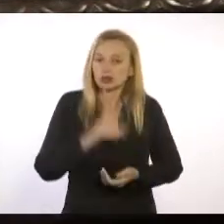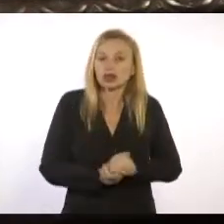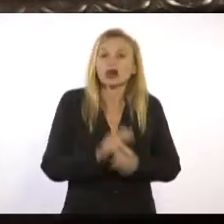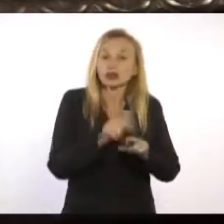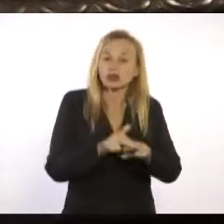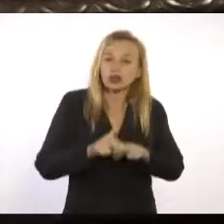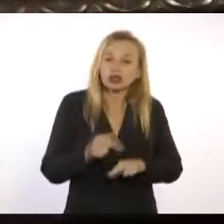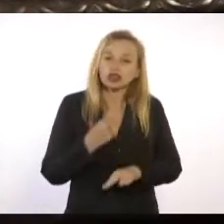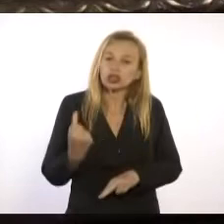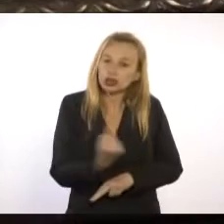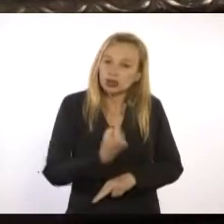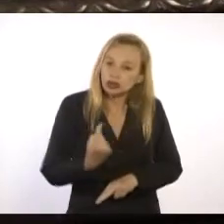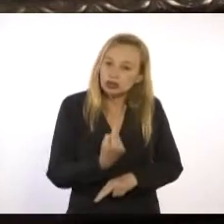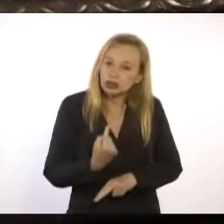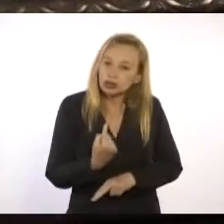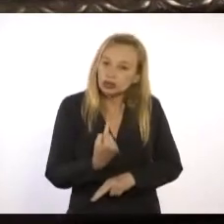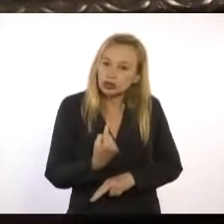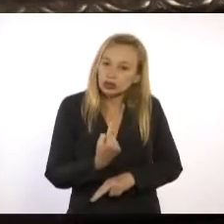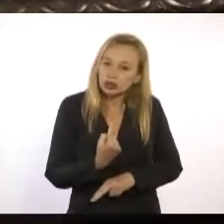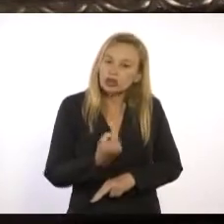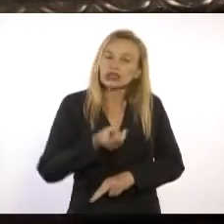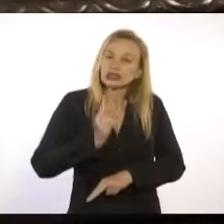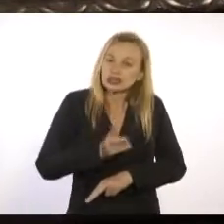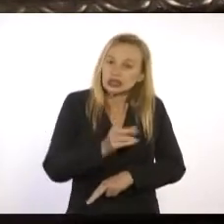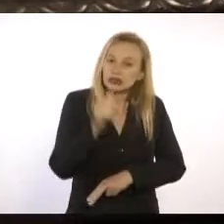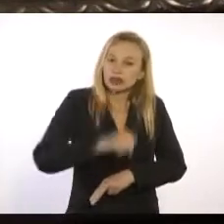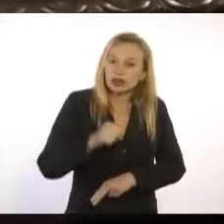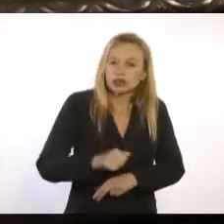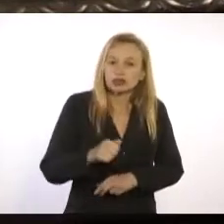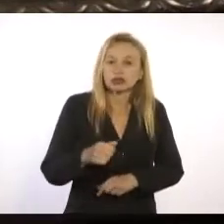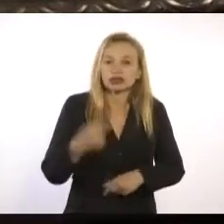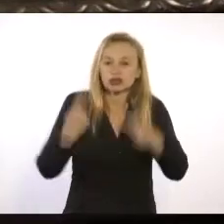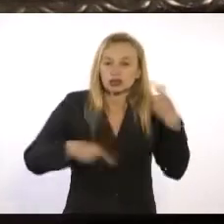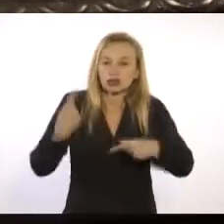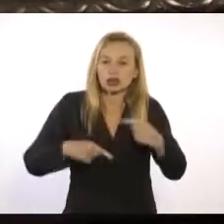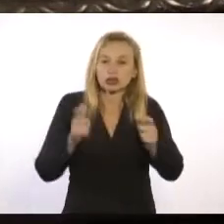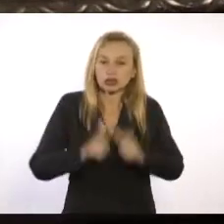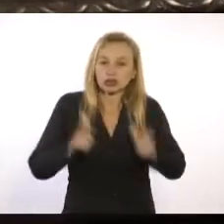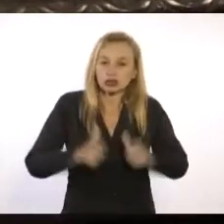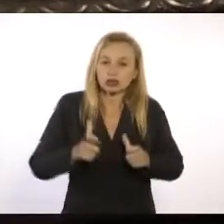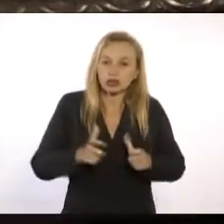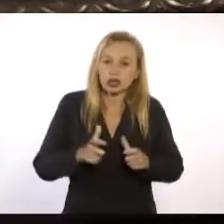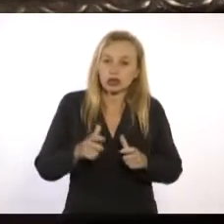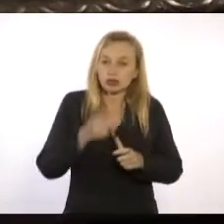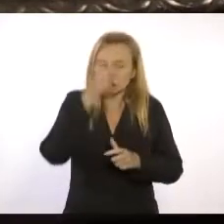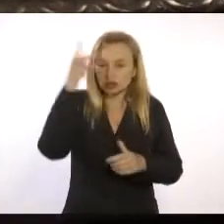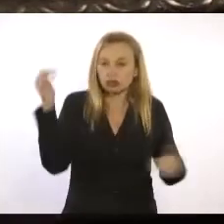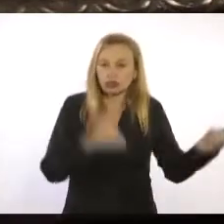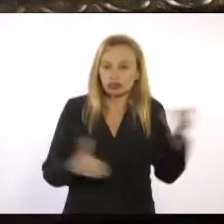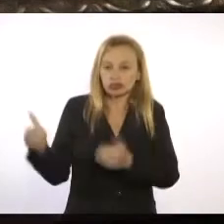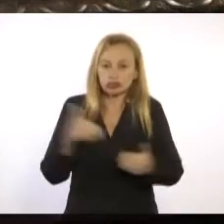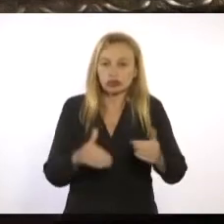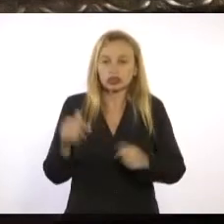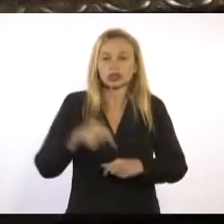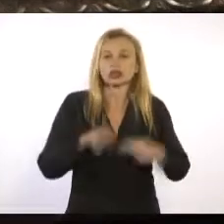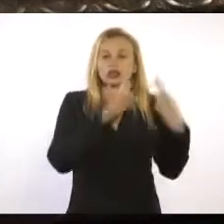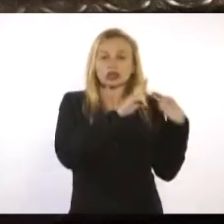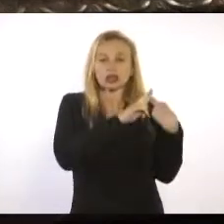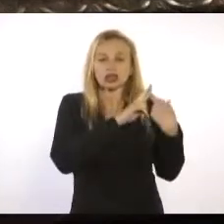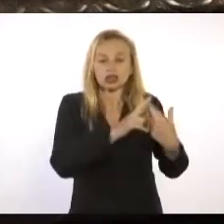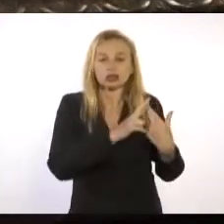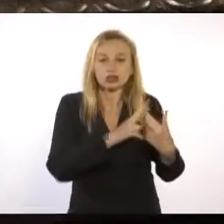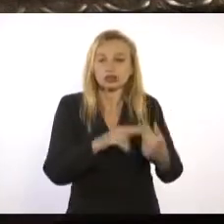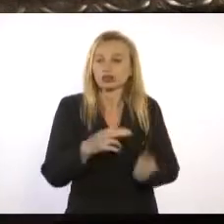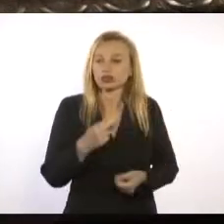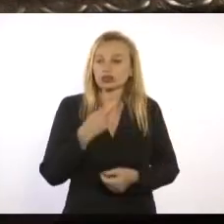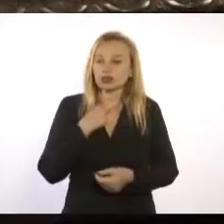por isso que nós trazemos sempre o debate da ocupação desse lugar, porque a ocupação desse lugar precisa ser responsável. Não dá